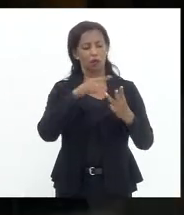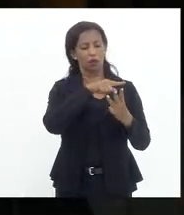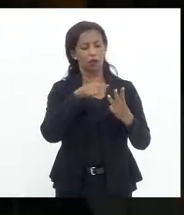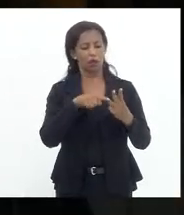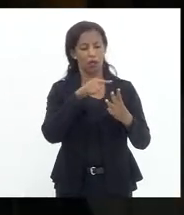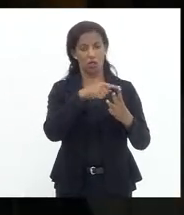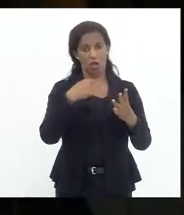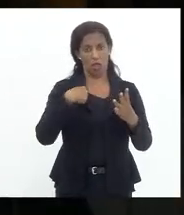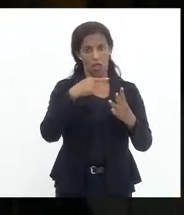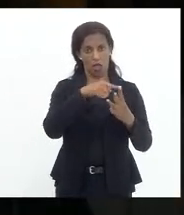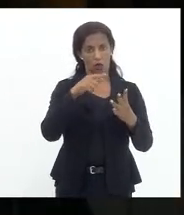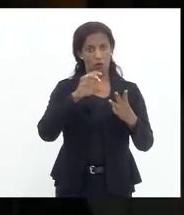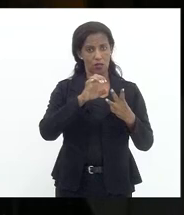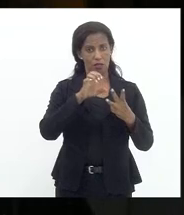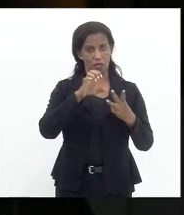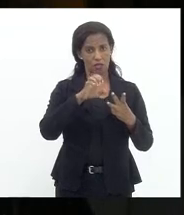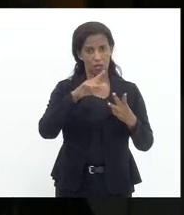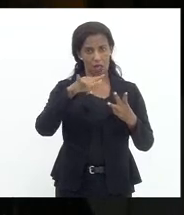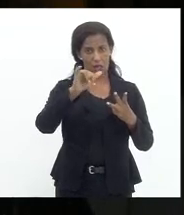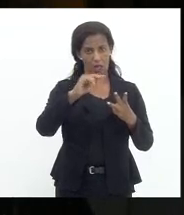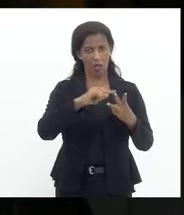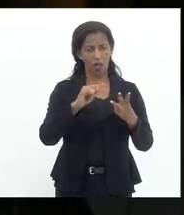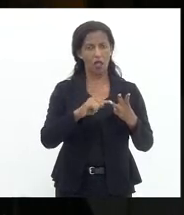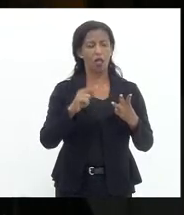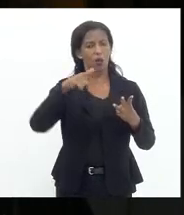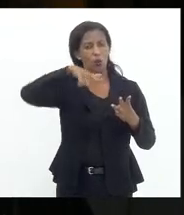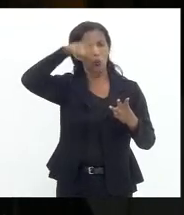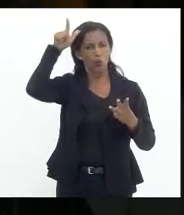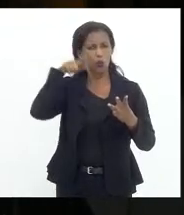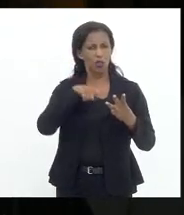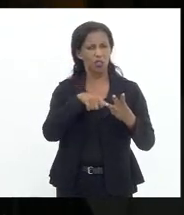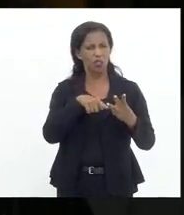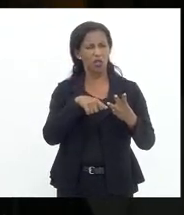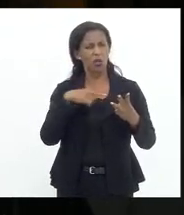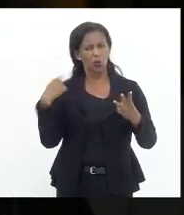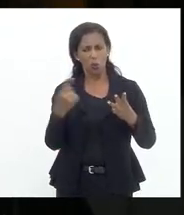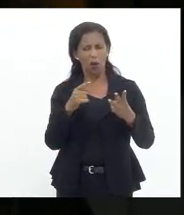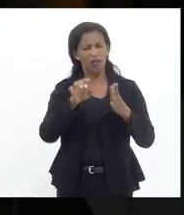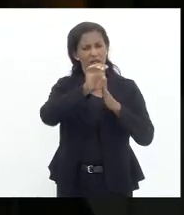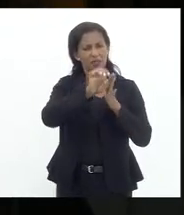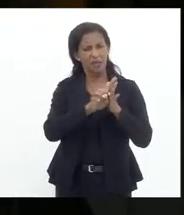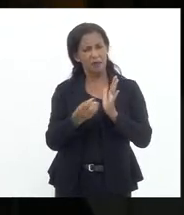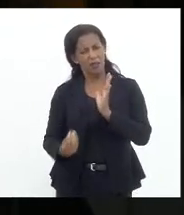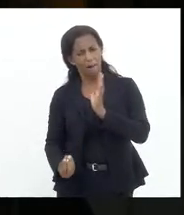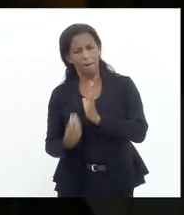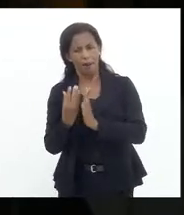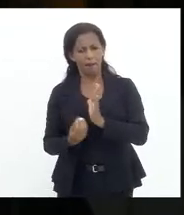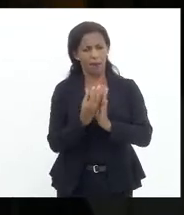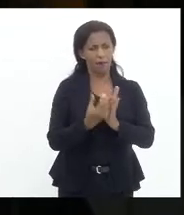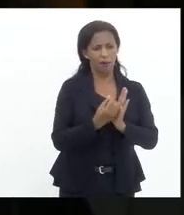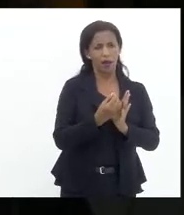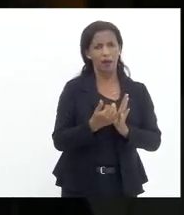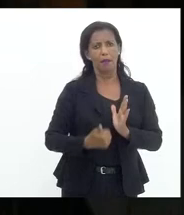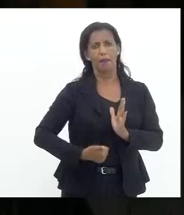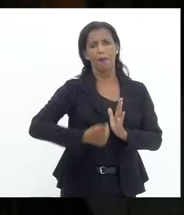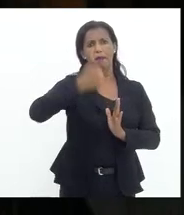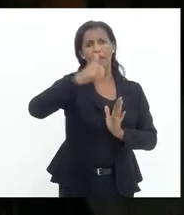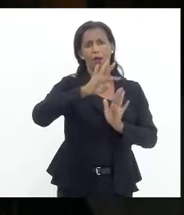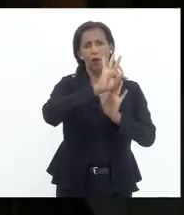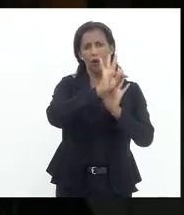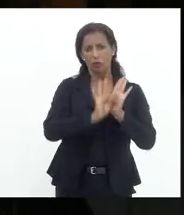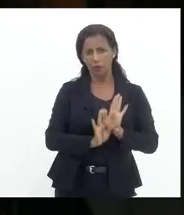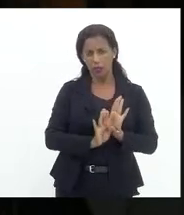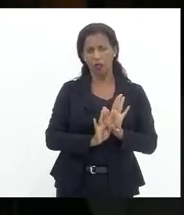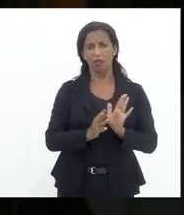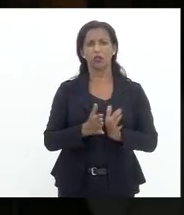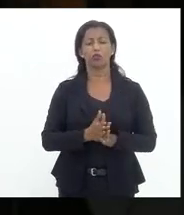Paulo, produzimos nós mesmos algumas emendas para tentar melhorar o texto. Outras emendas certamente serão apresentadas e a gente vai, André, vou